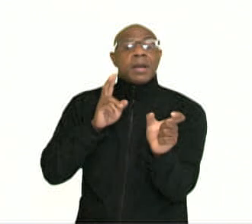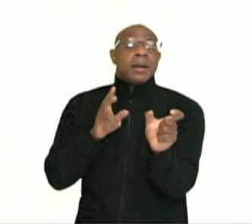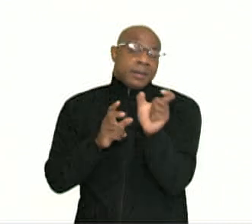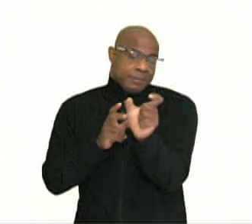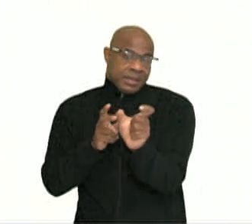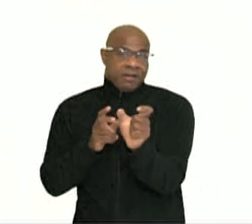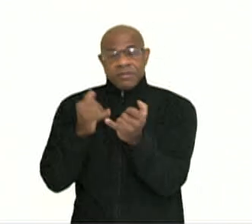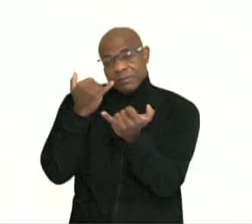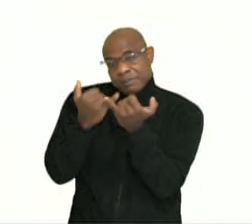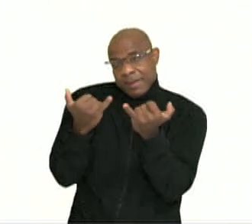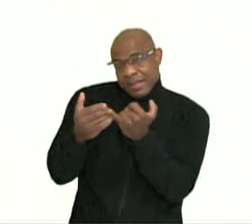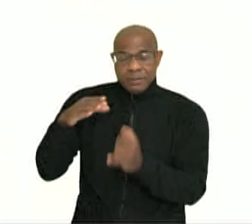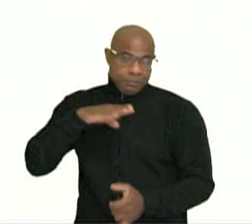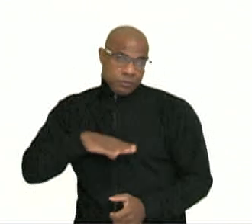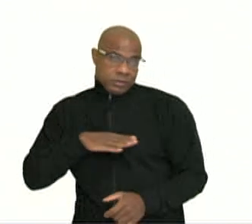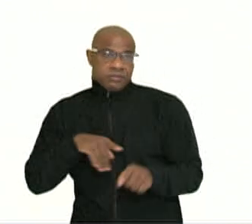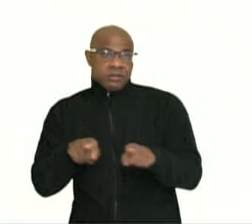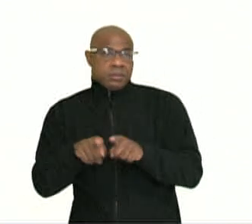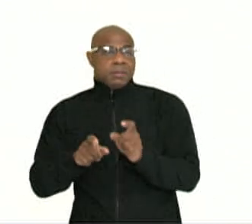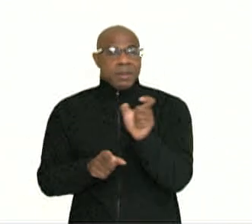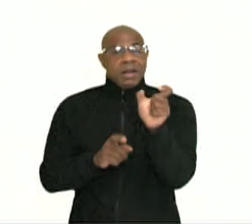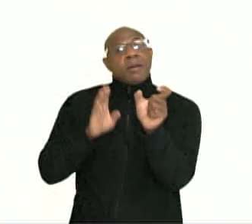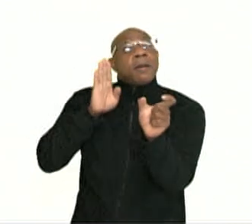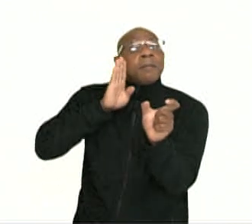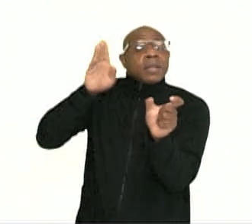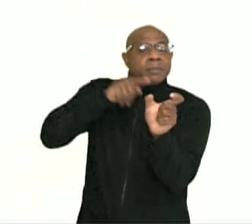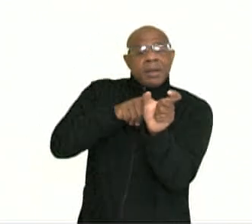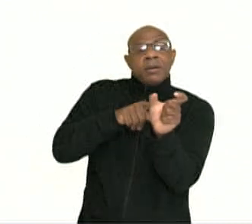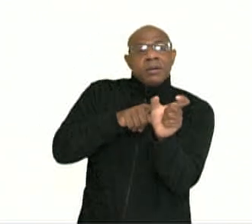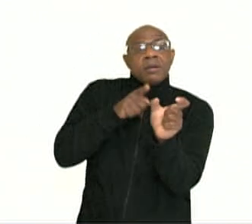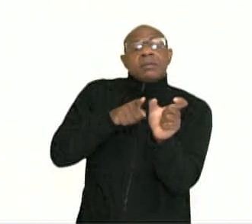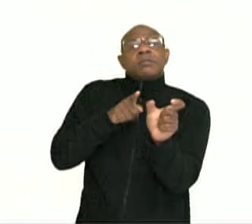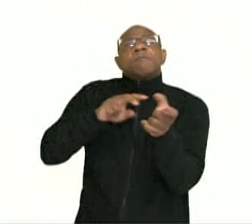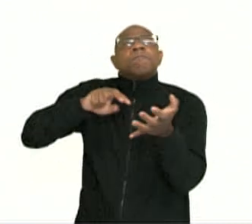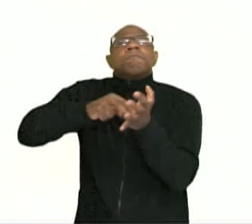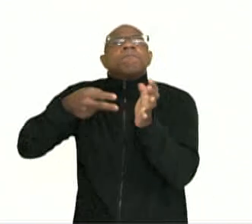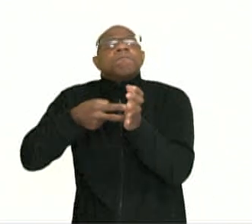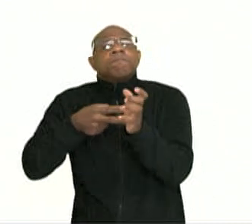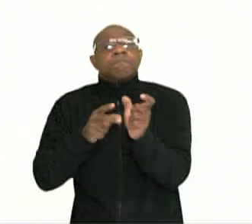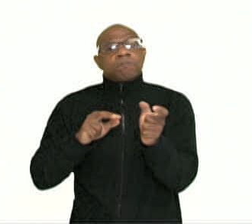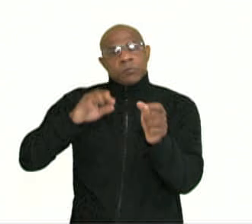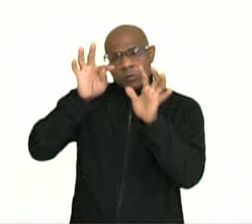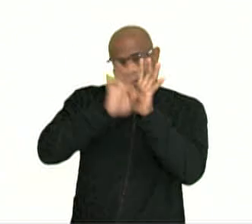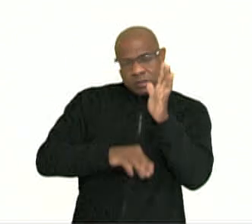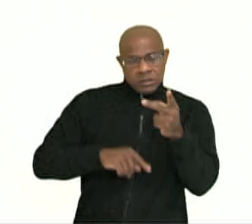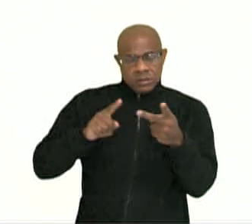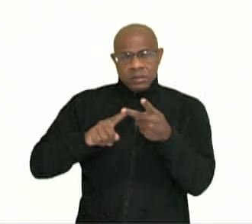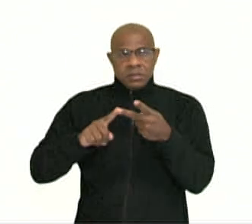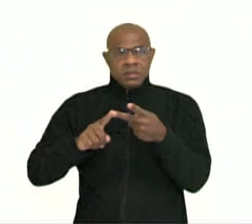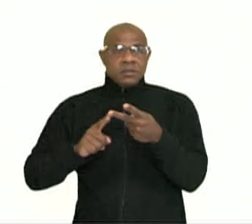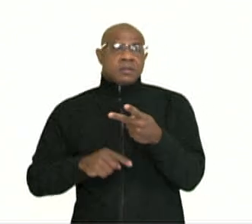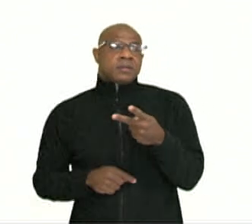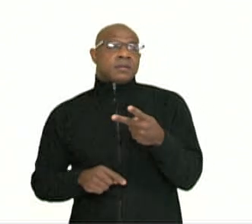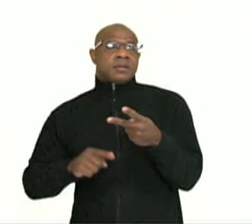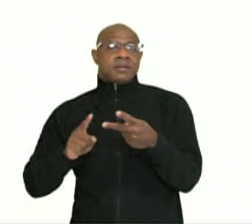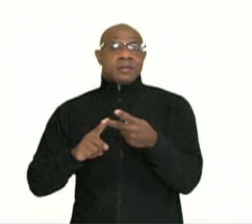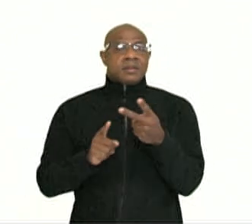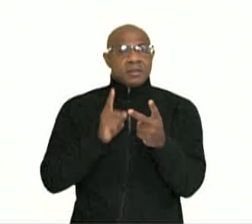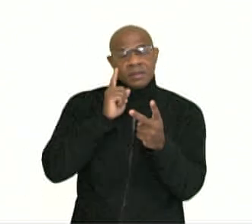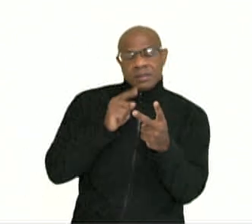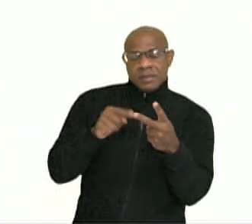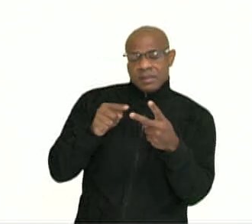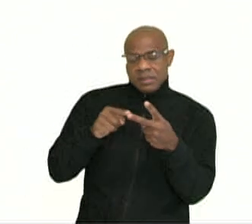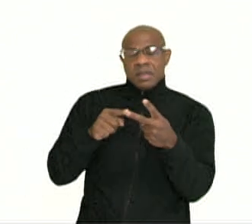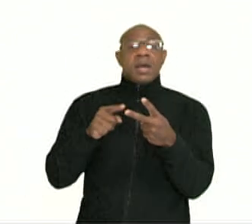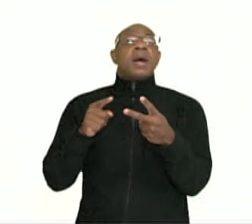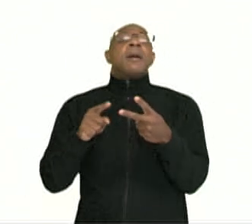palavras cognatas. Palavras-chave, aquela que me dá o sentido do texto. Palavras repetidas, porque aí eu já sei a